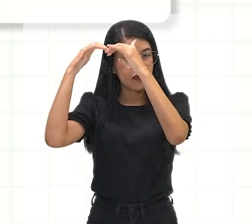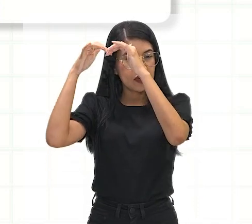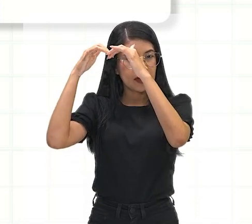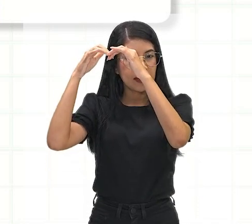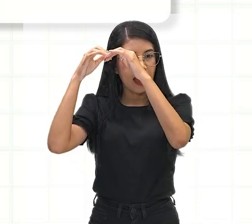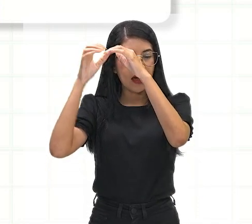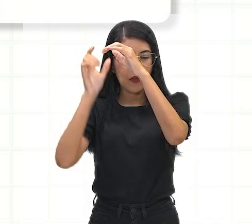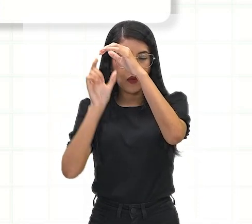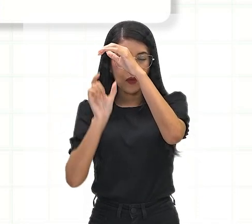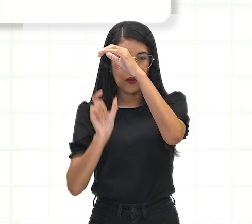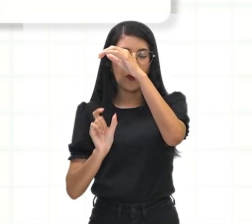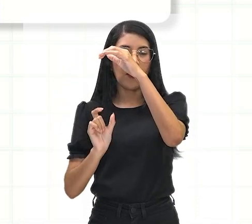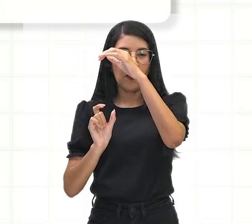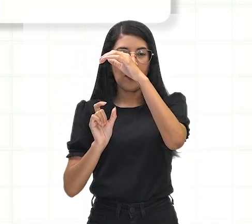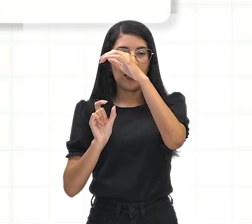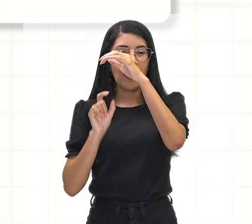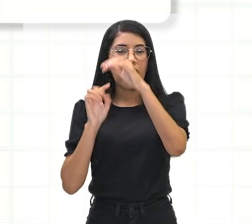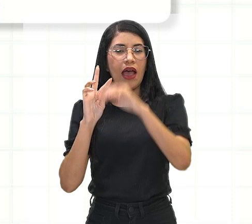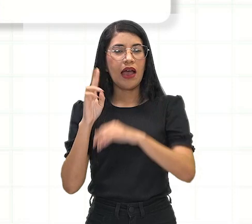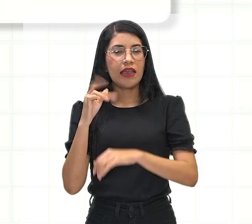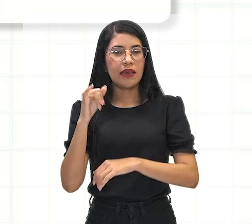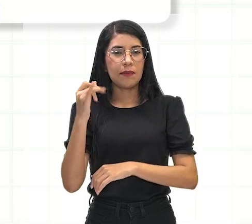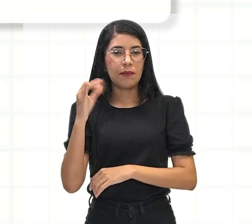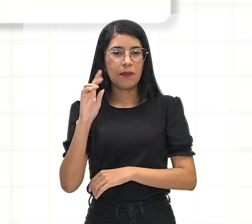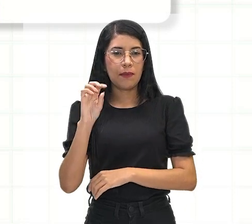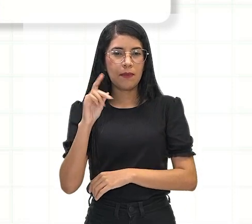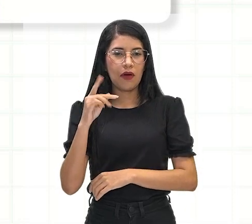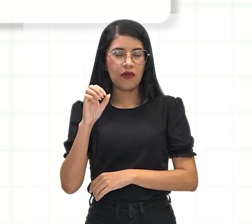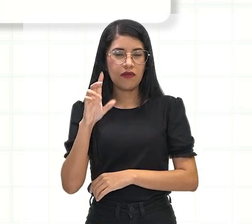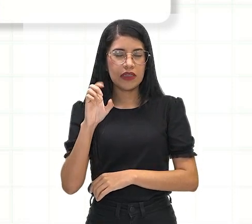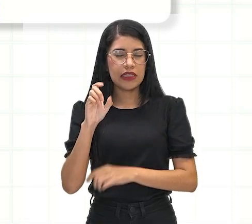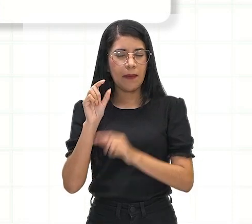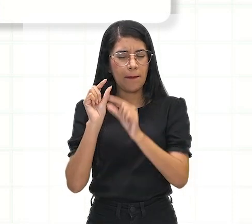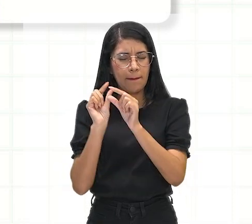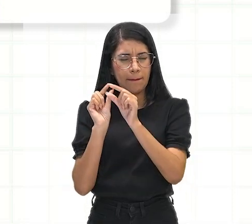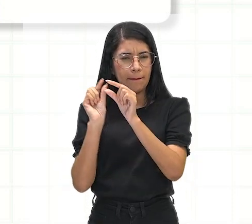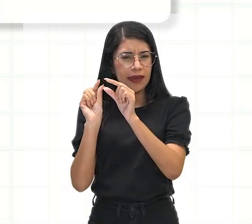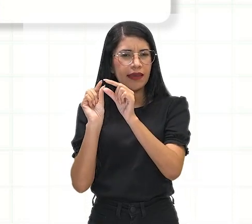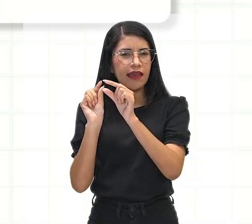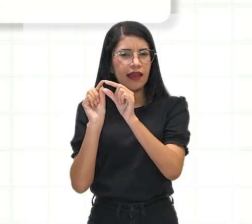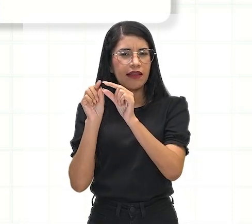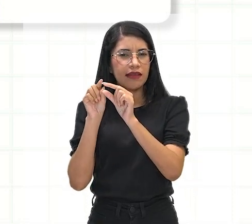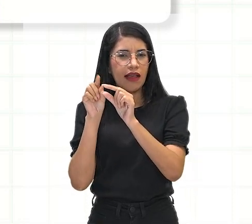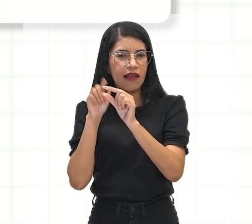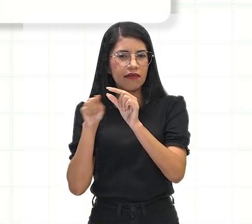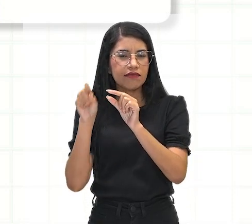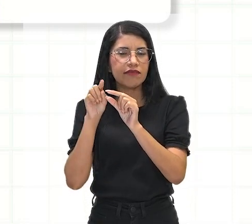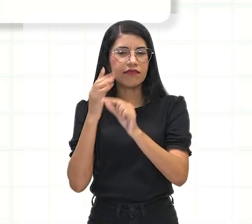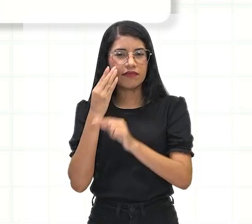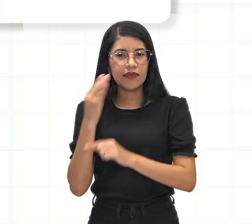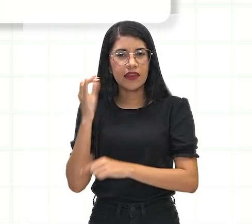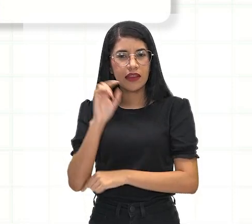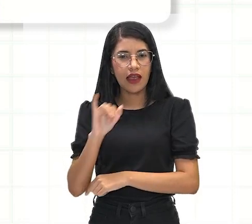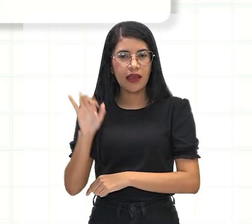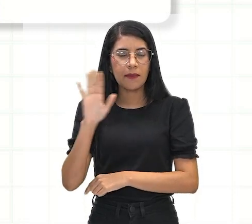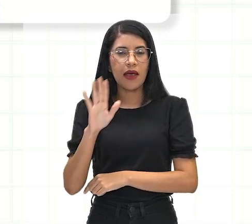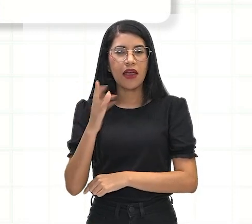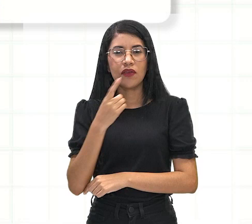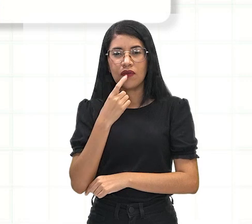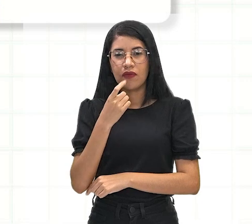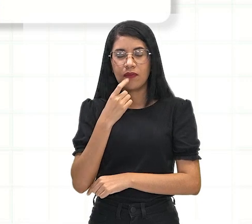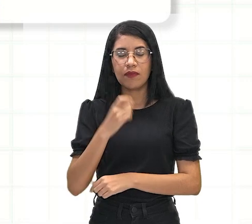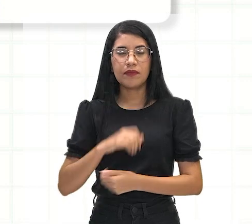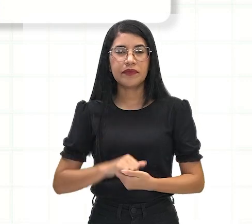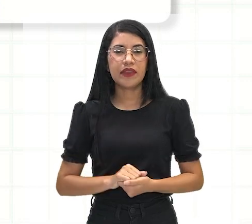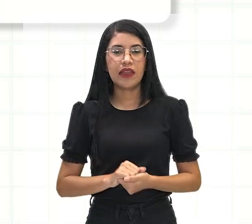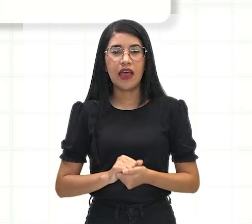cérebro, cerebelo, mas a hipófise ela é uma glândula muito pequena que está situada bem nessa região, certo? Ela